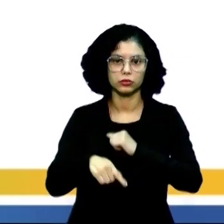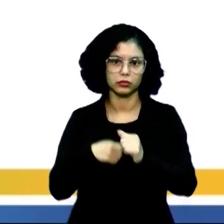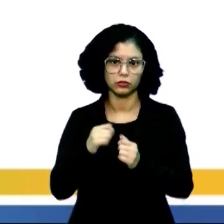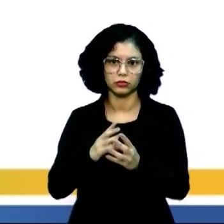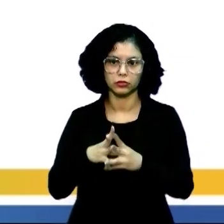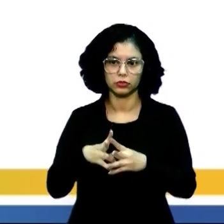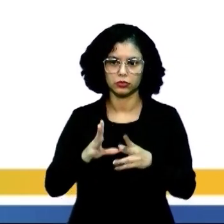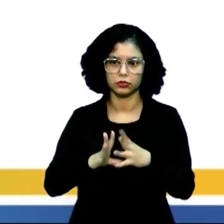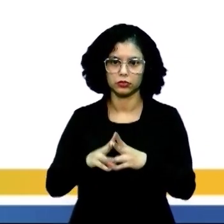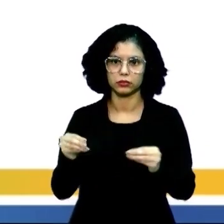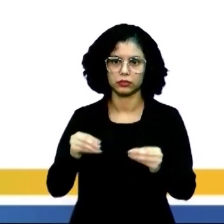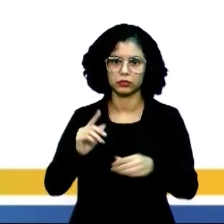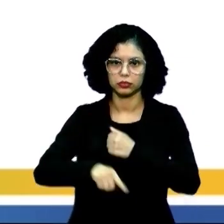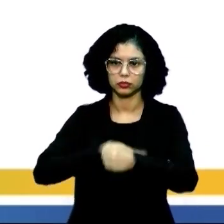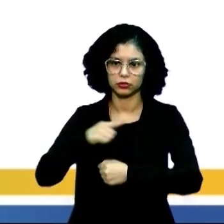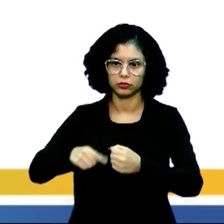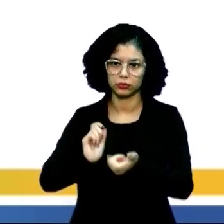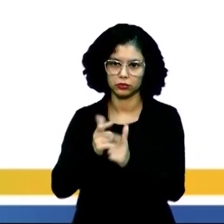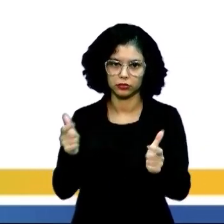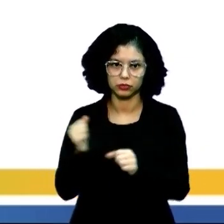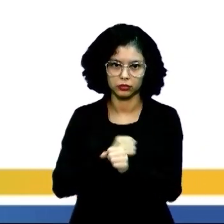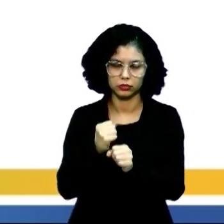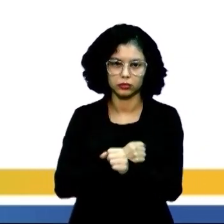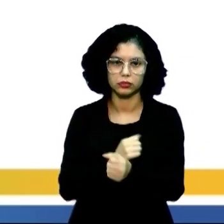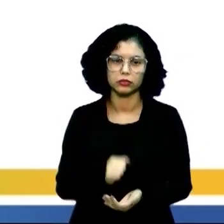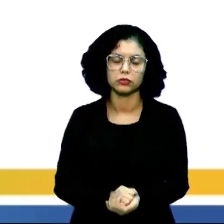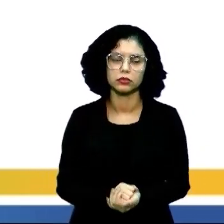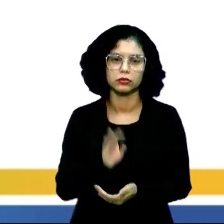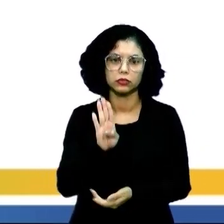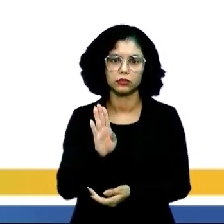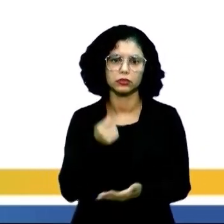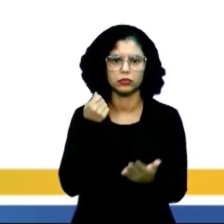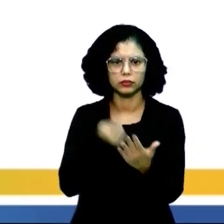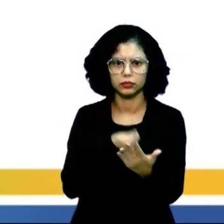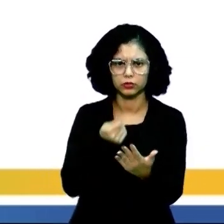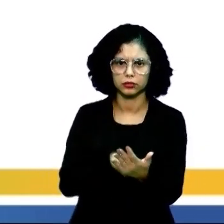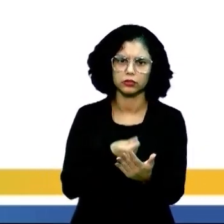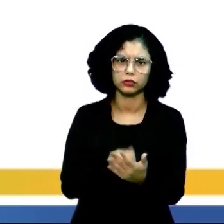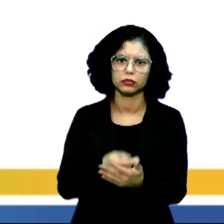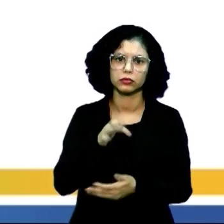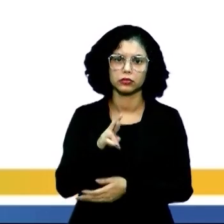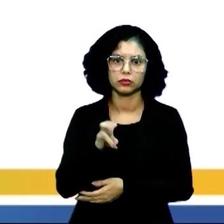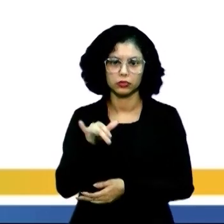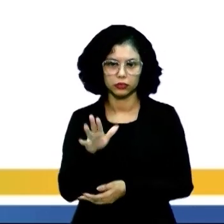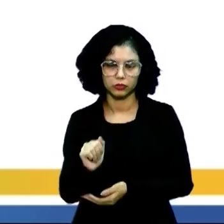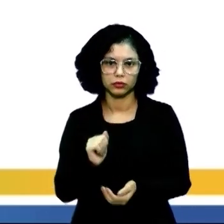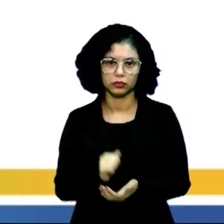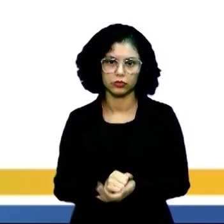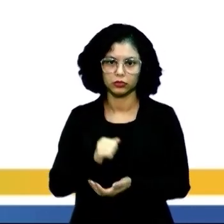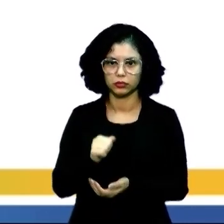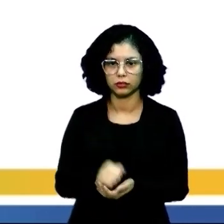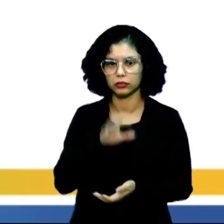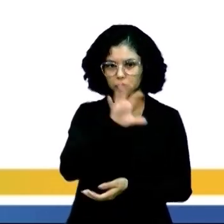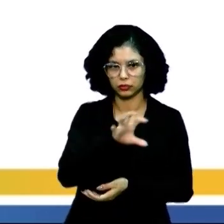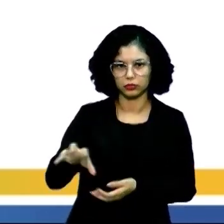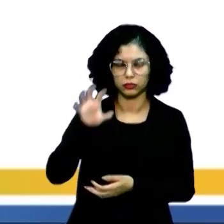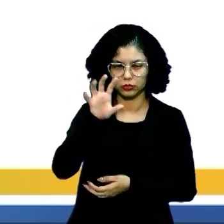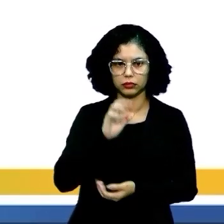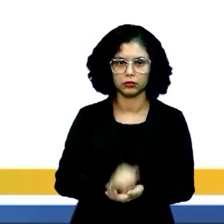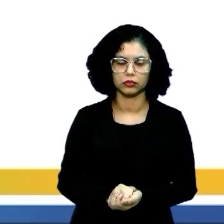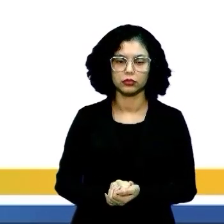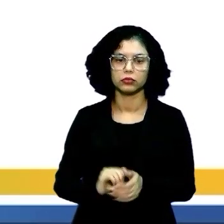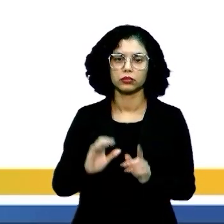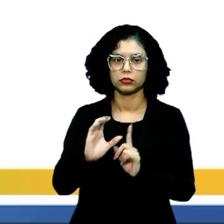potencial em arsenal atômico. Letra B, o Irã reforça as fronteiras comunistas na